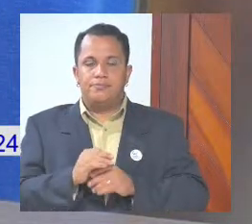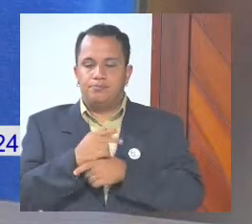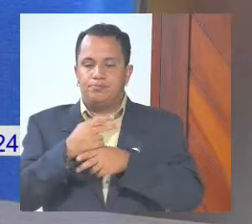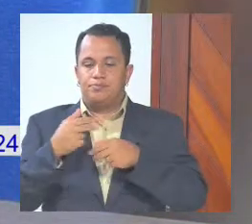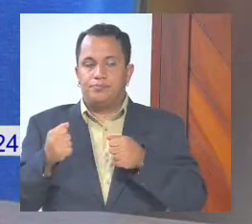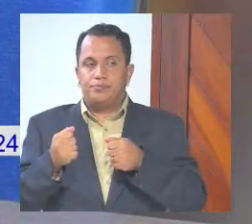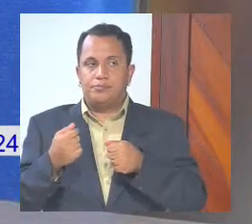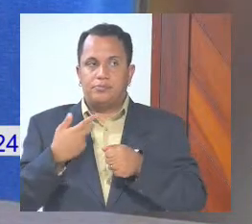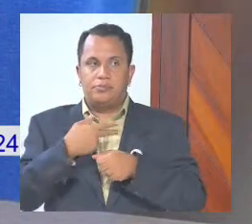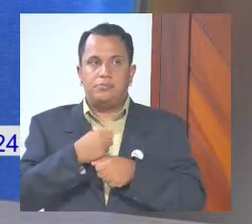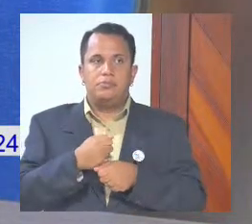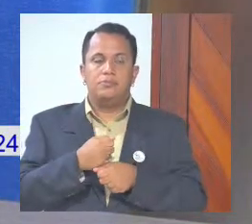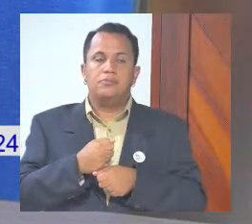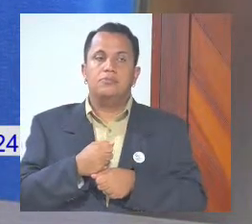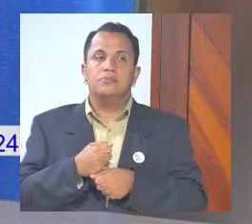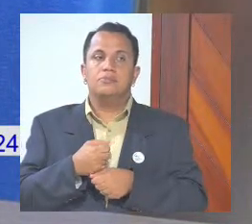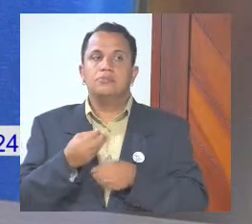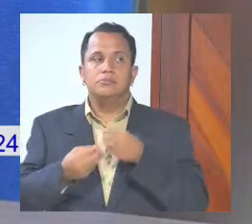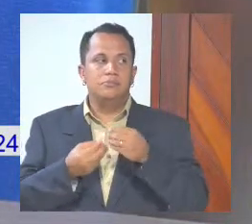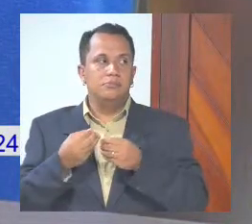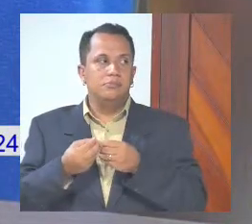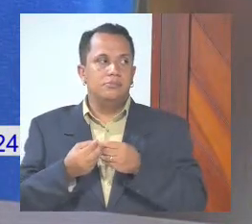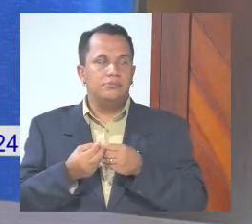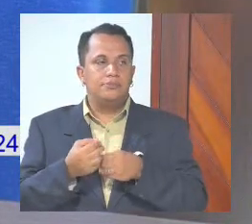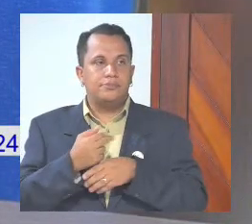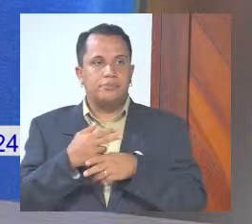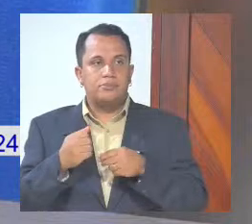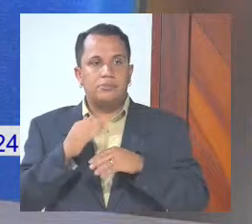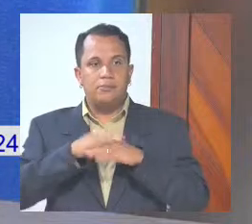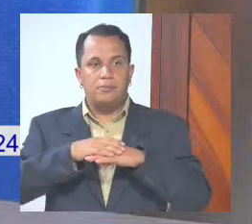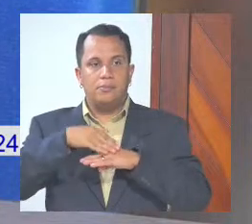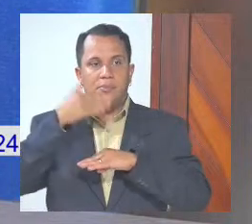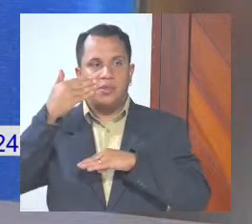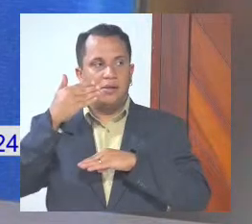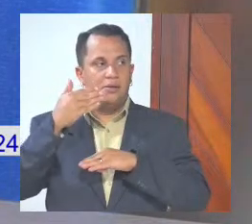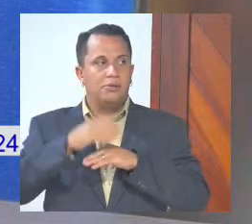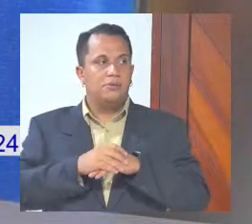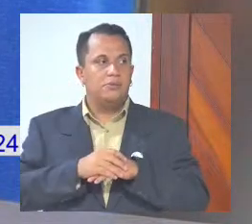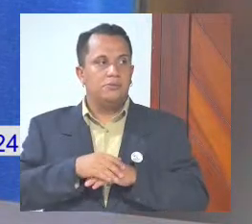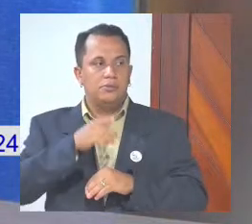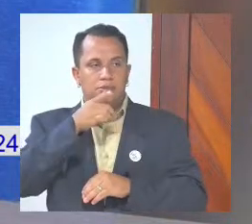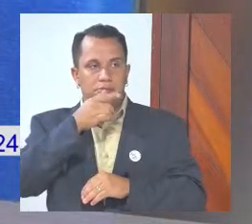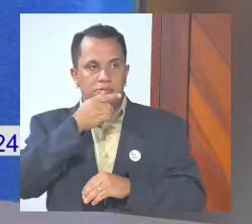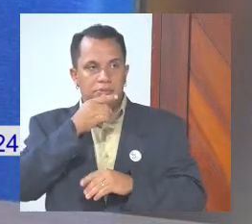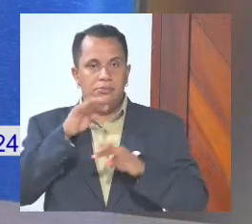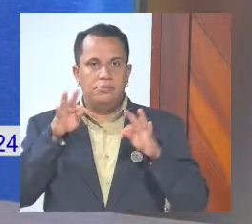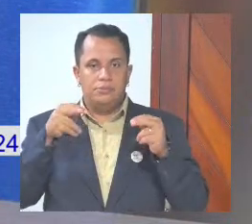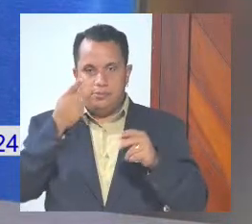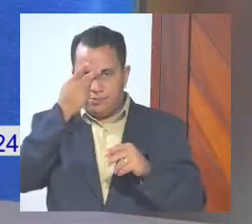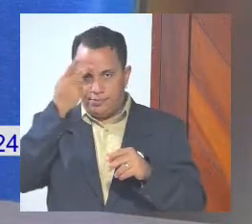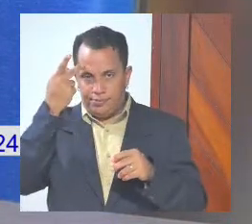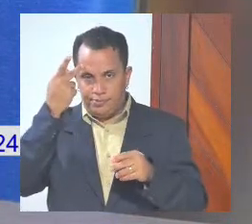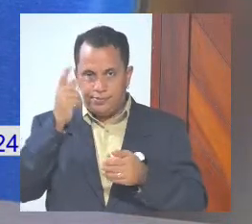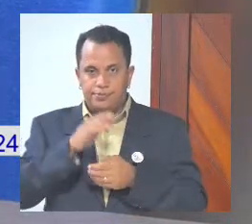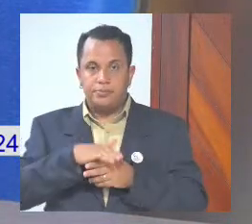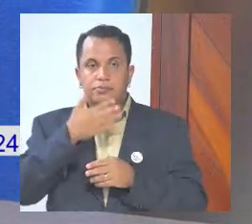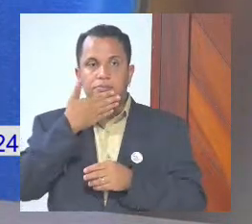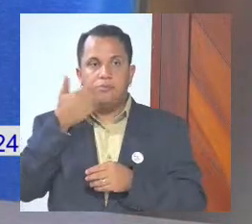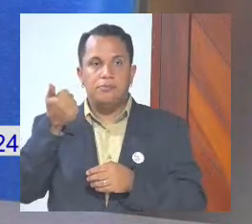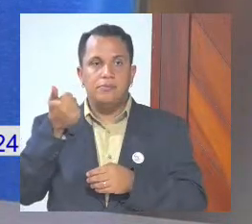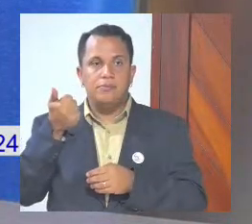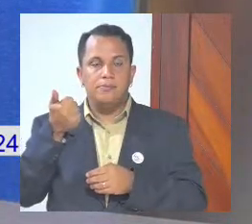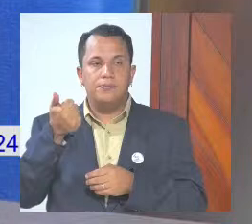de outras intervenções com vistas à elevação da oferta de água à população, melhorias